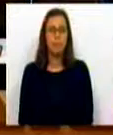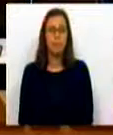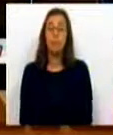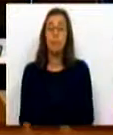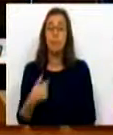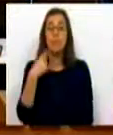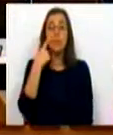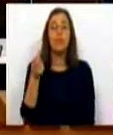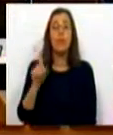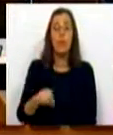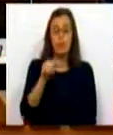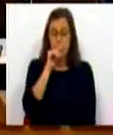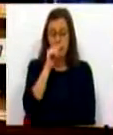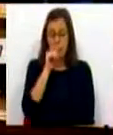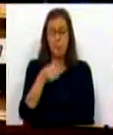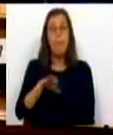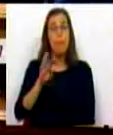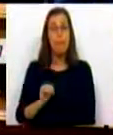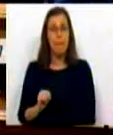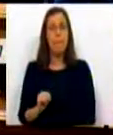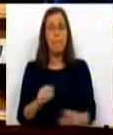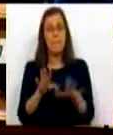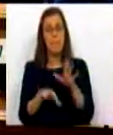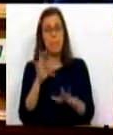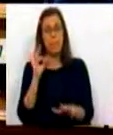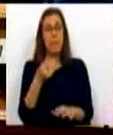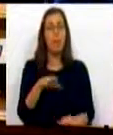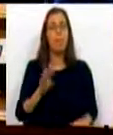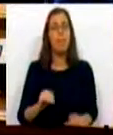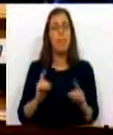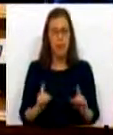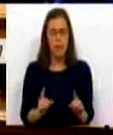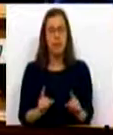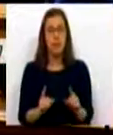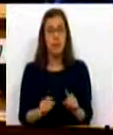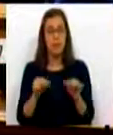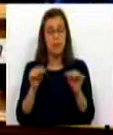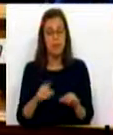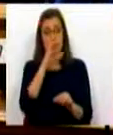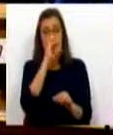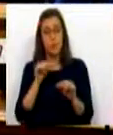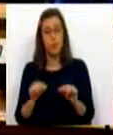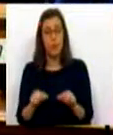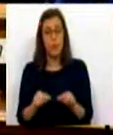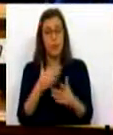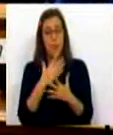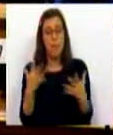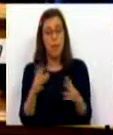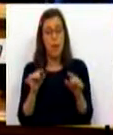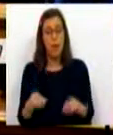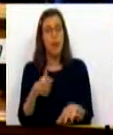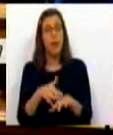E vou repetir, o PS, a opção do PS, deste Governo, desta